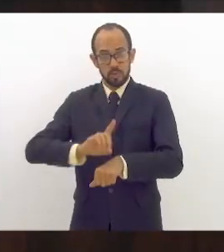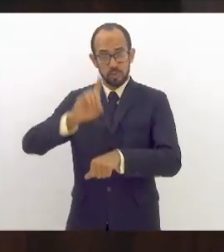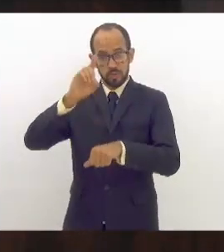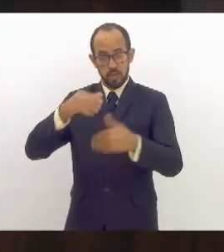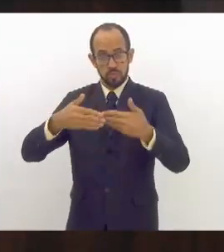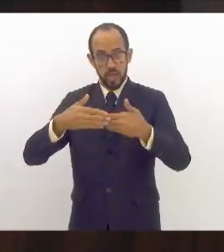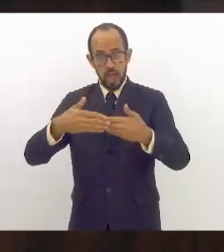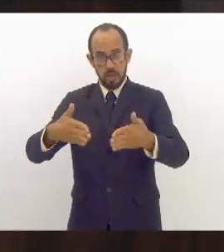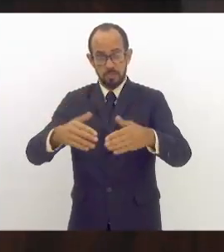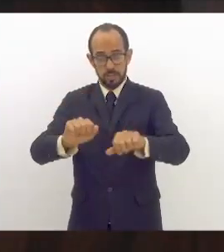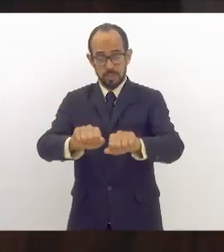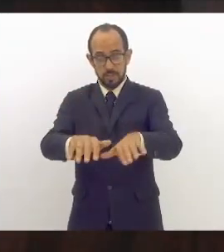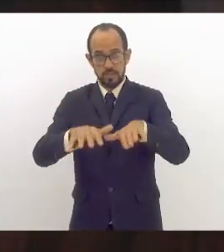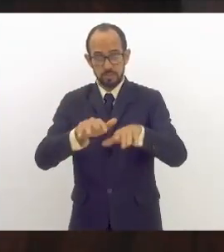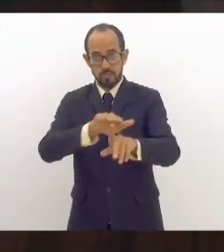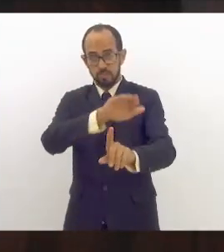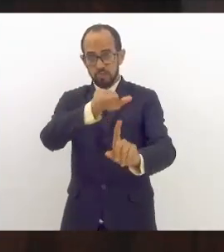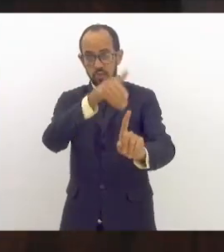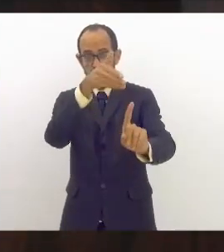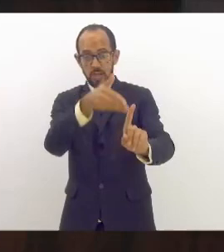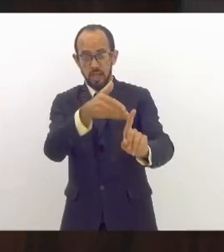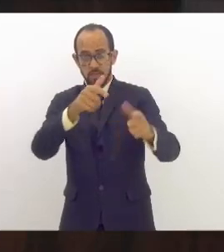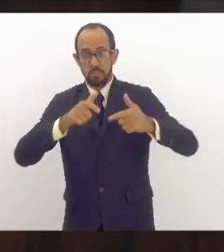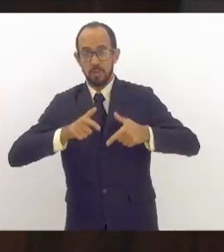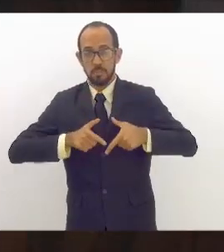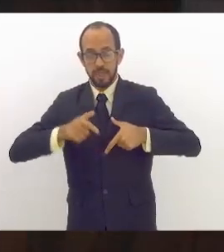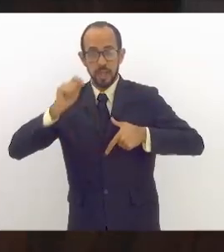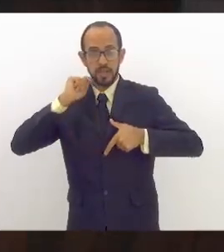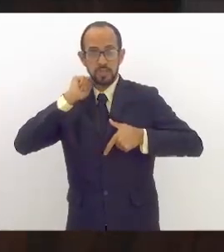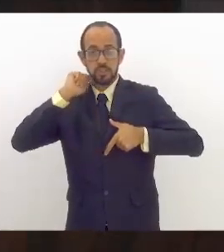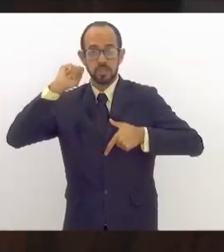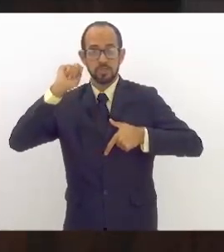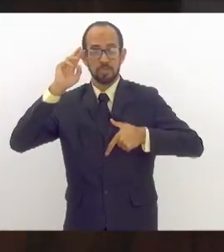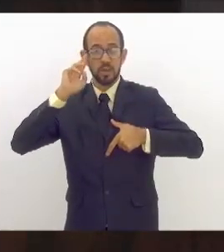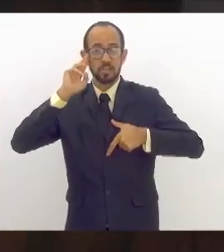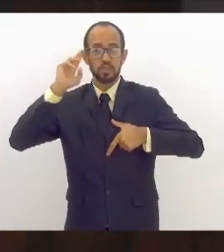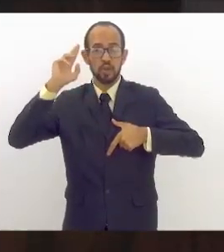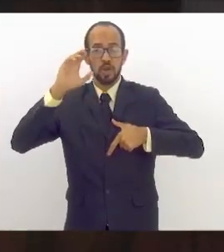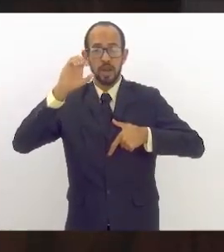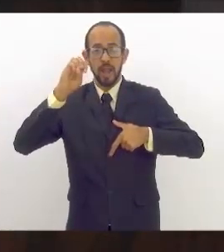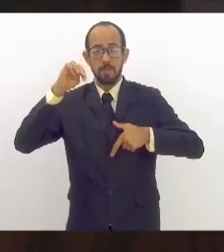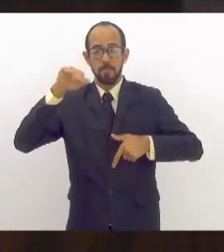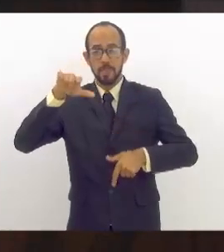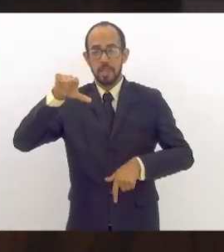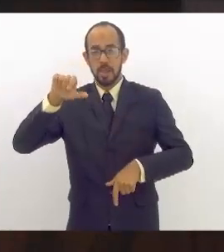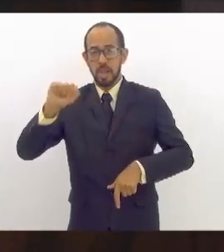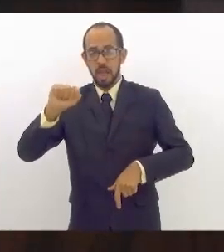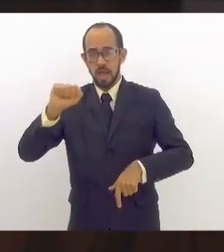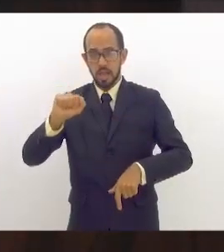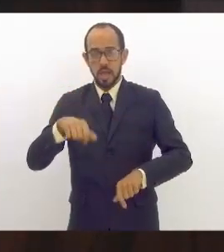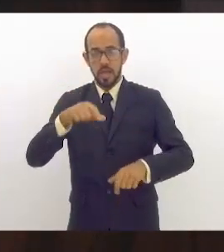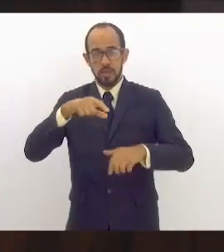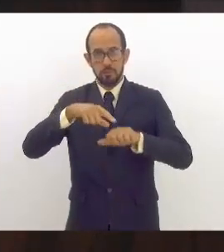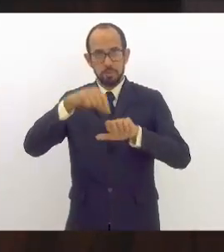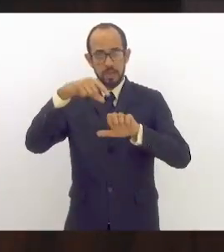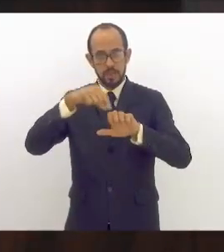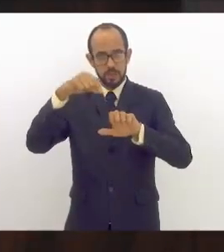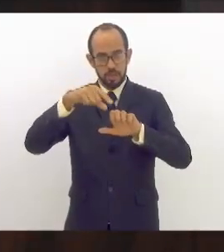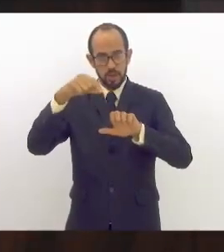esta sessão solene para entrega de medalha Tiradentes para a senhora Camila farani empreendedora